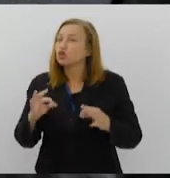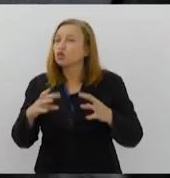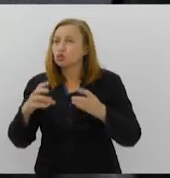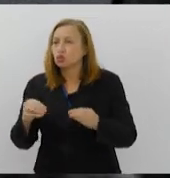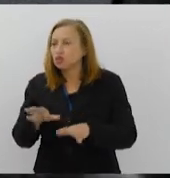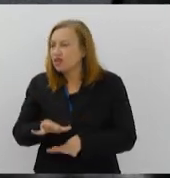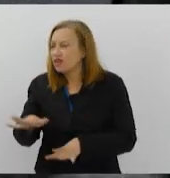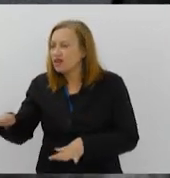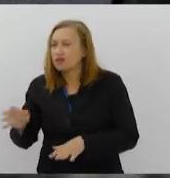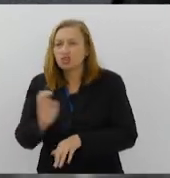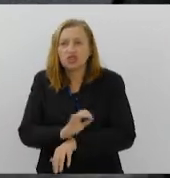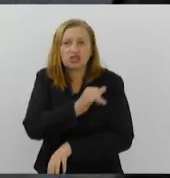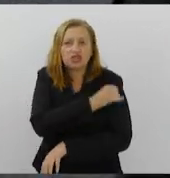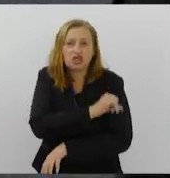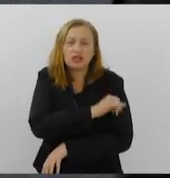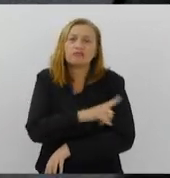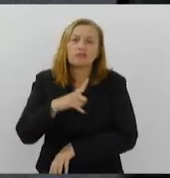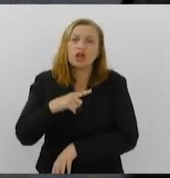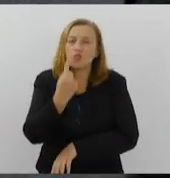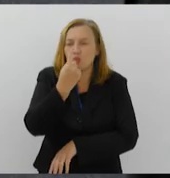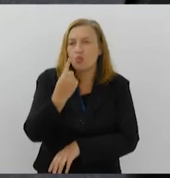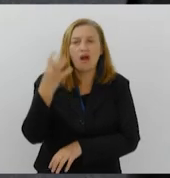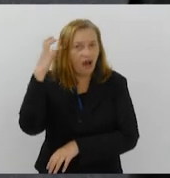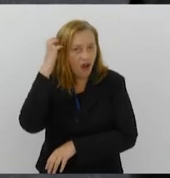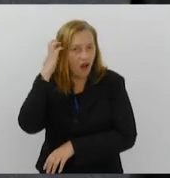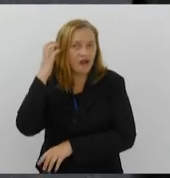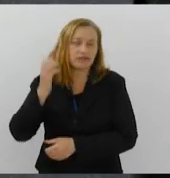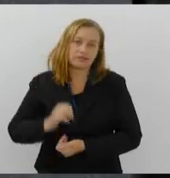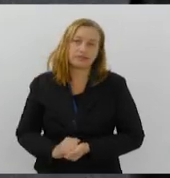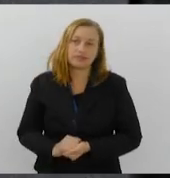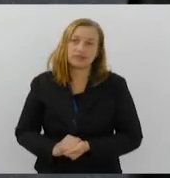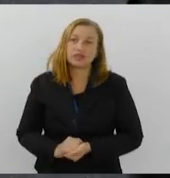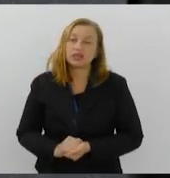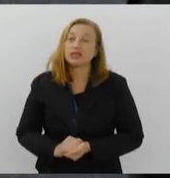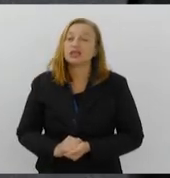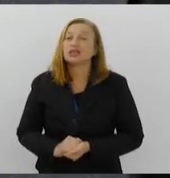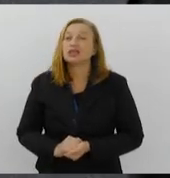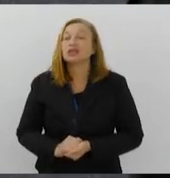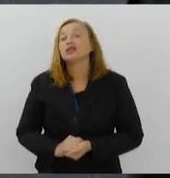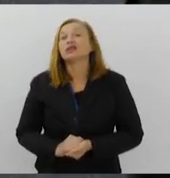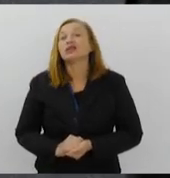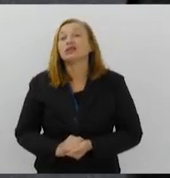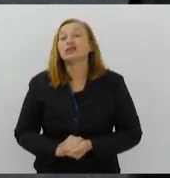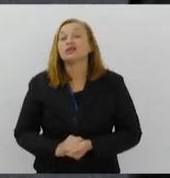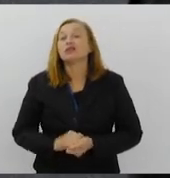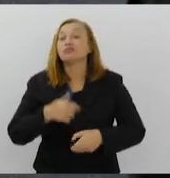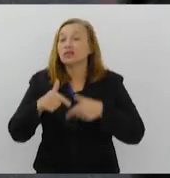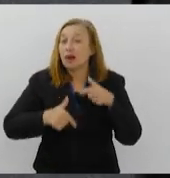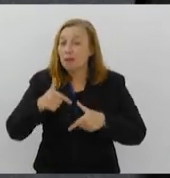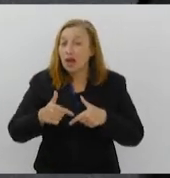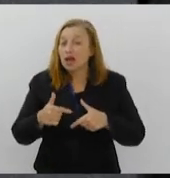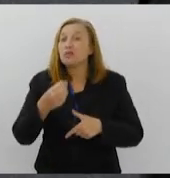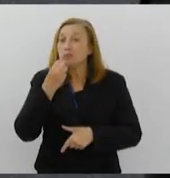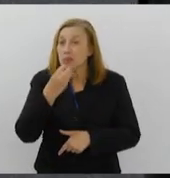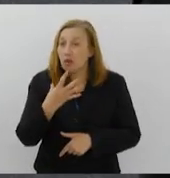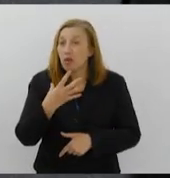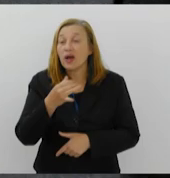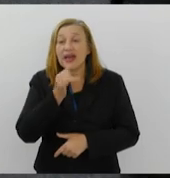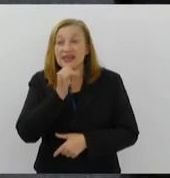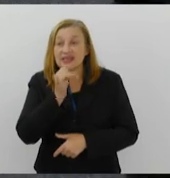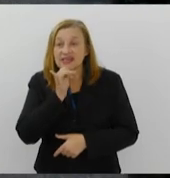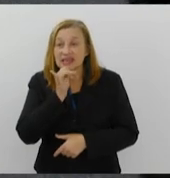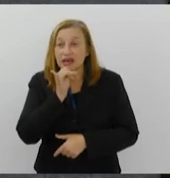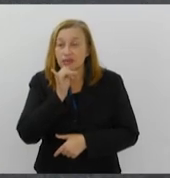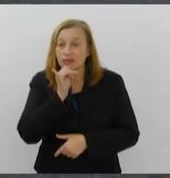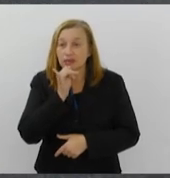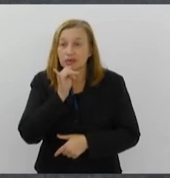do estado do Rio de Janeiro tem pelo menos uma rádio comunitária que presta serviço muito relevante. Por exemplo, na